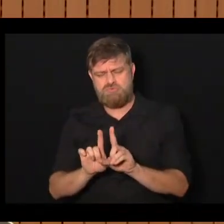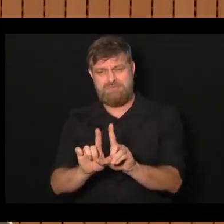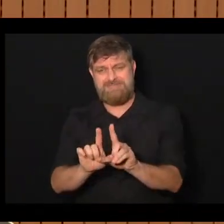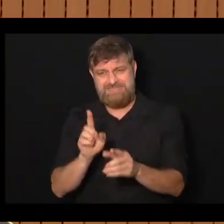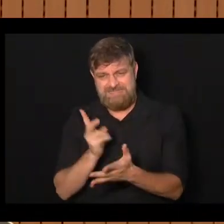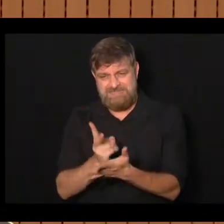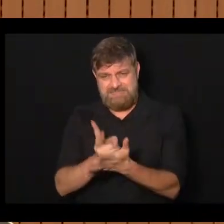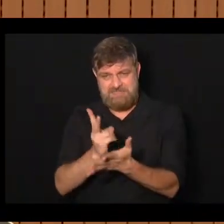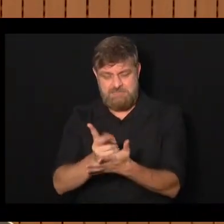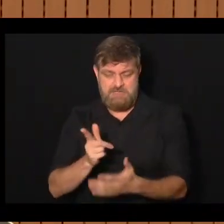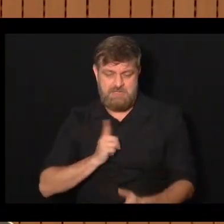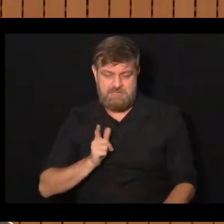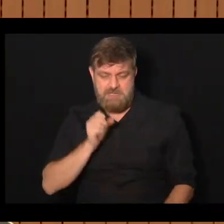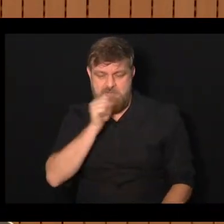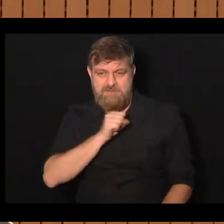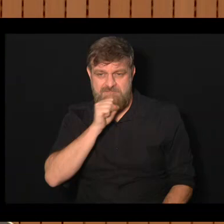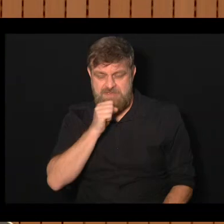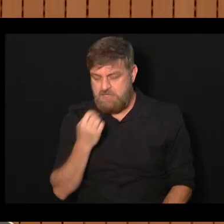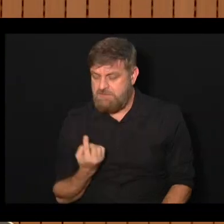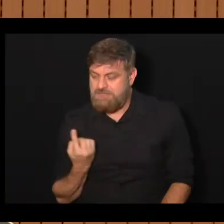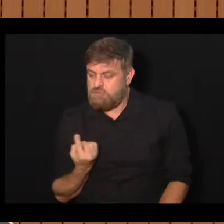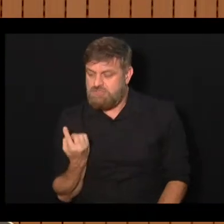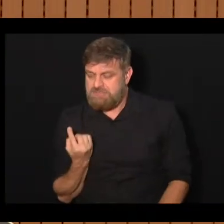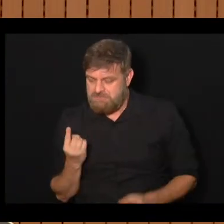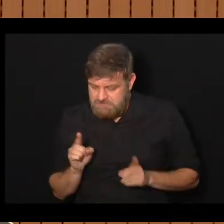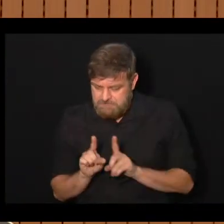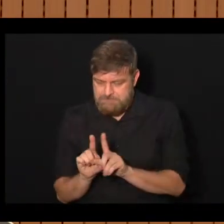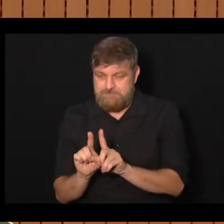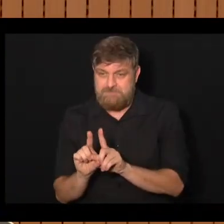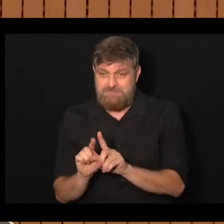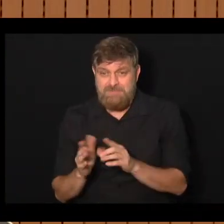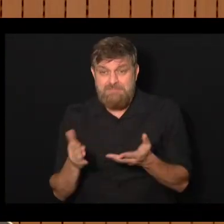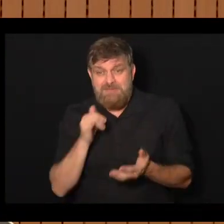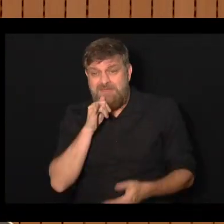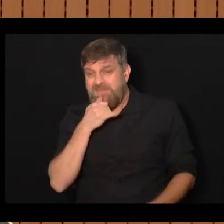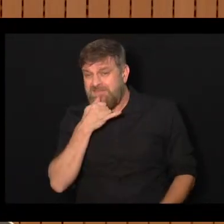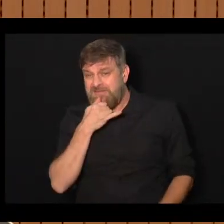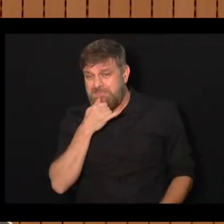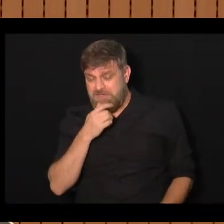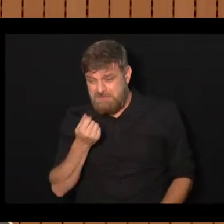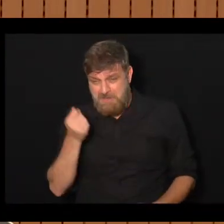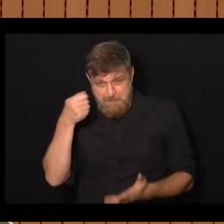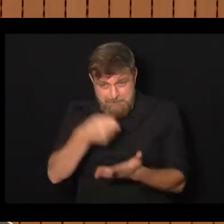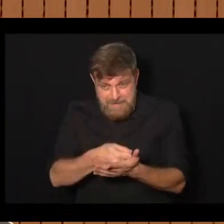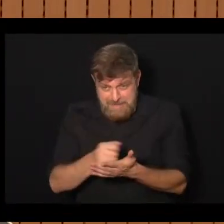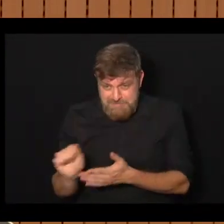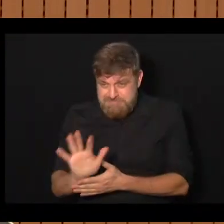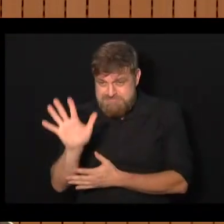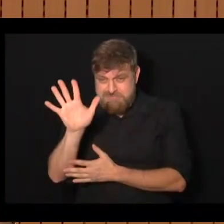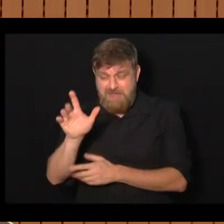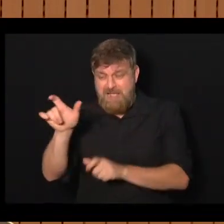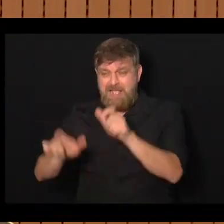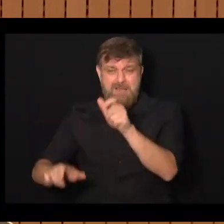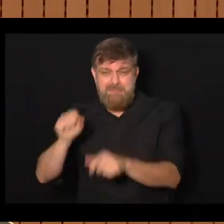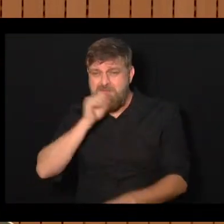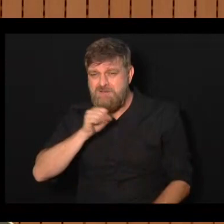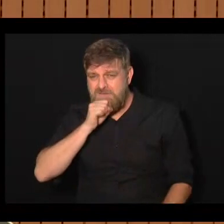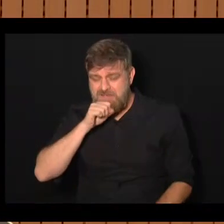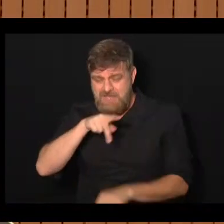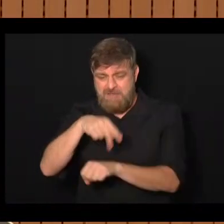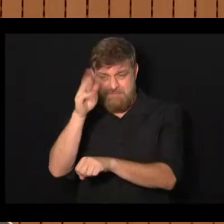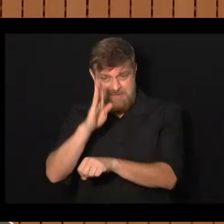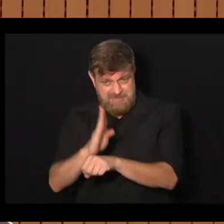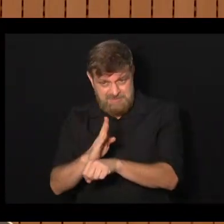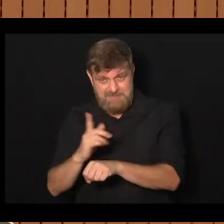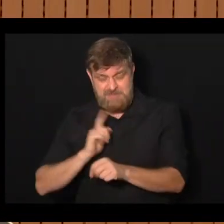ter uma velhice acompanhada de alguém. Mas, infelizmente, os nossos idosos, e o Brasil está se